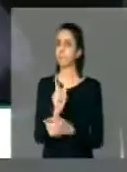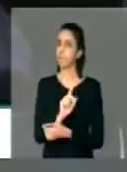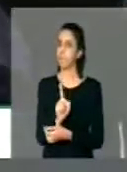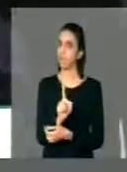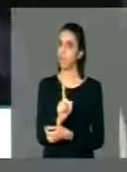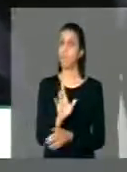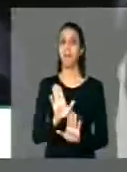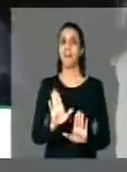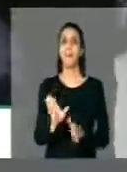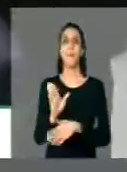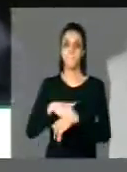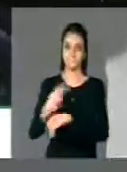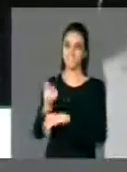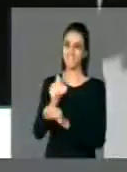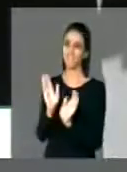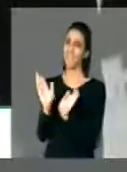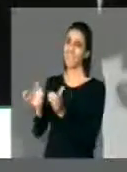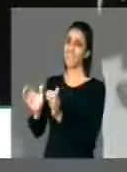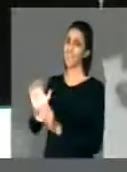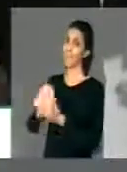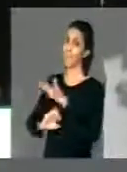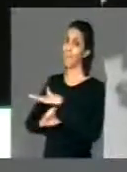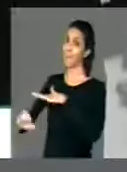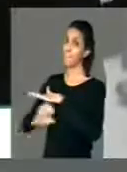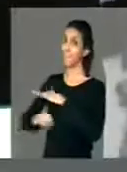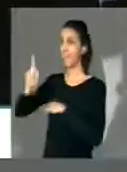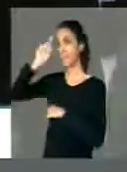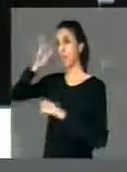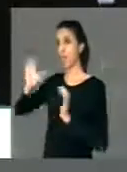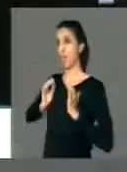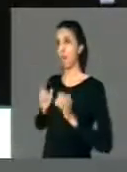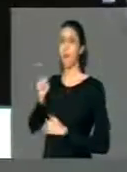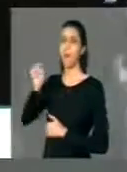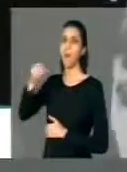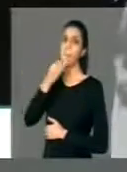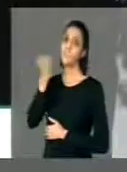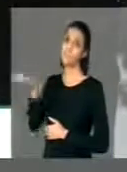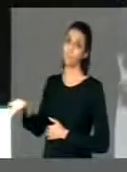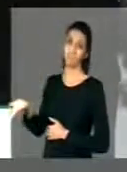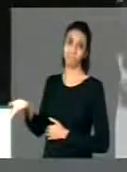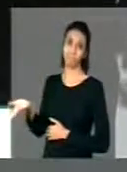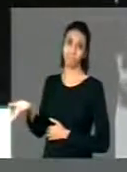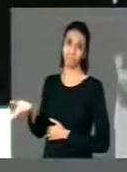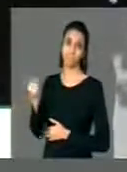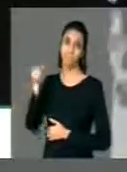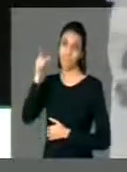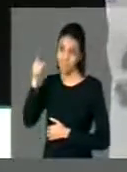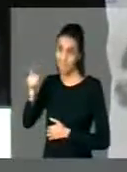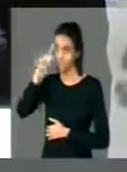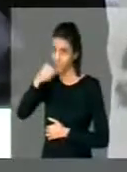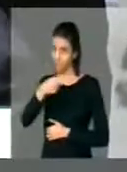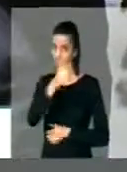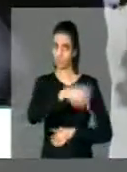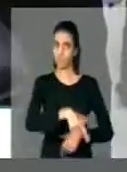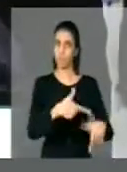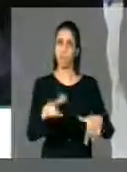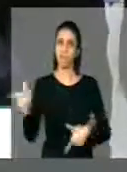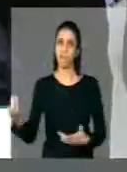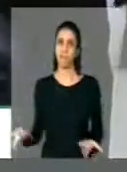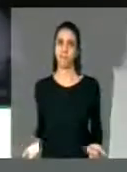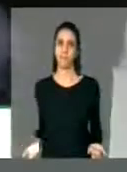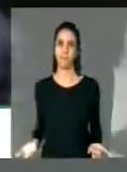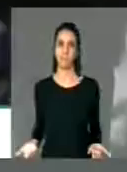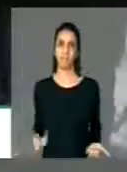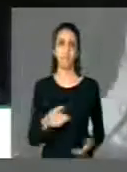renda assim para a classe empresarial pelo som das empresas que vão terceirizar mão de obra do trabalhador vendendo um